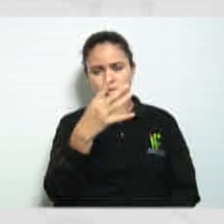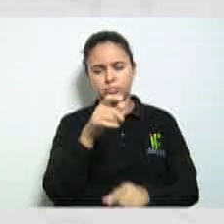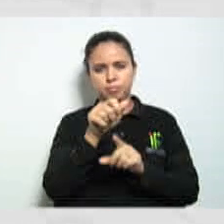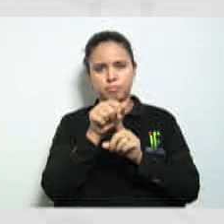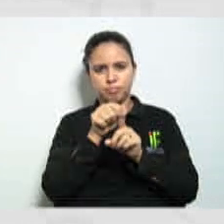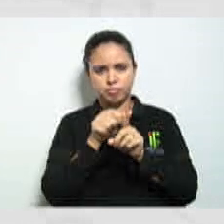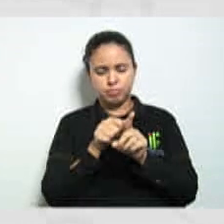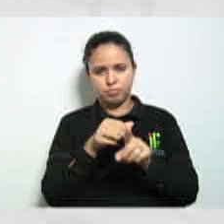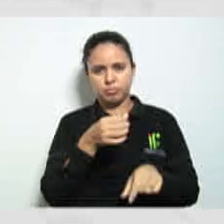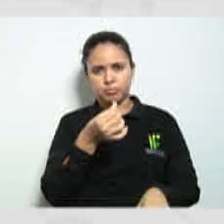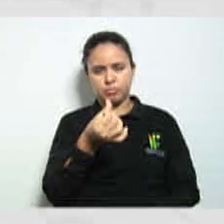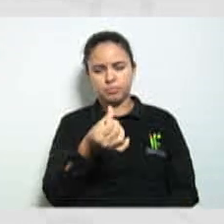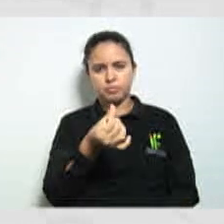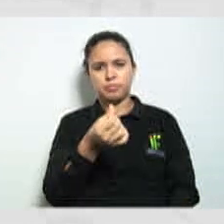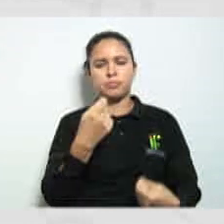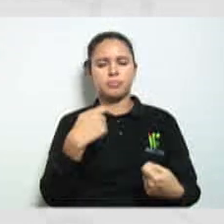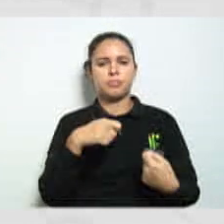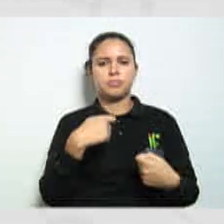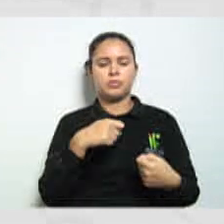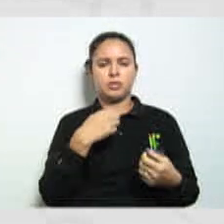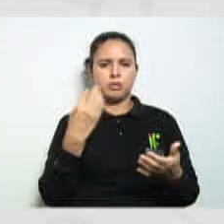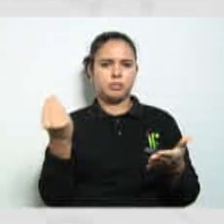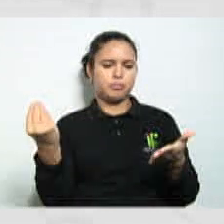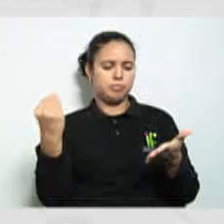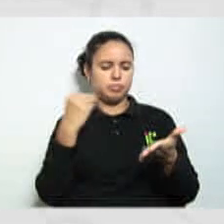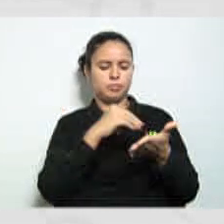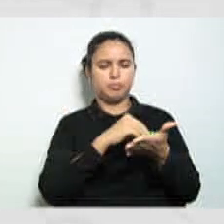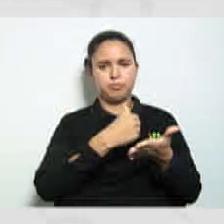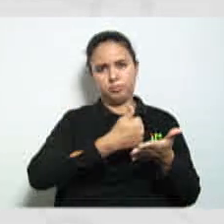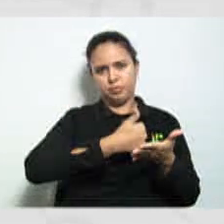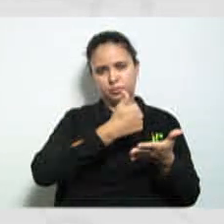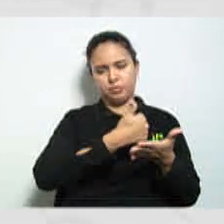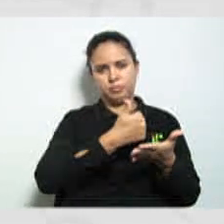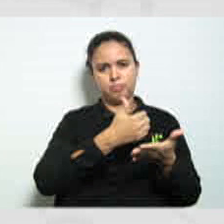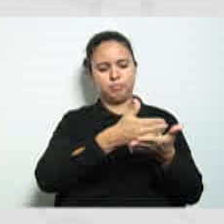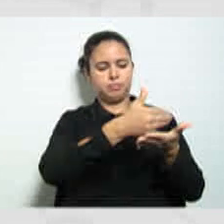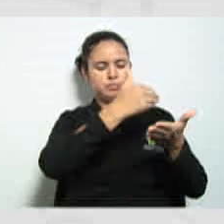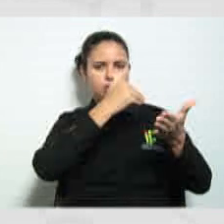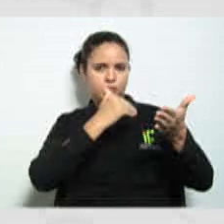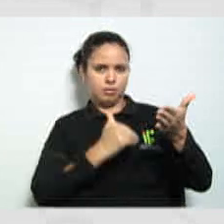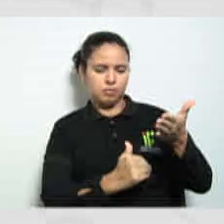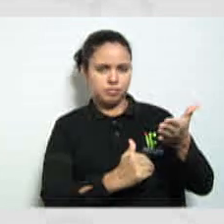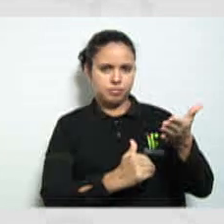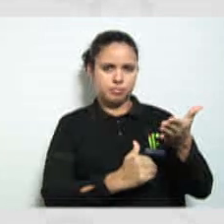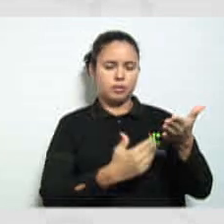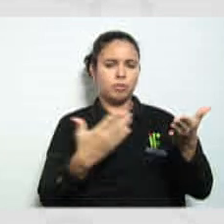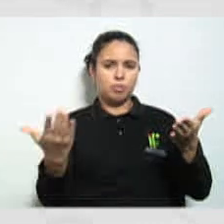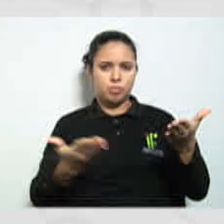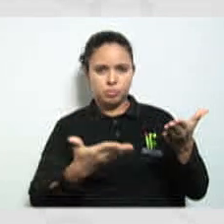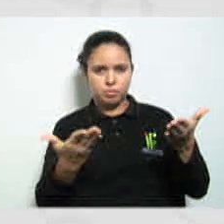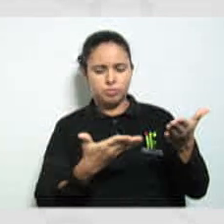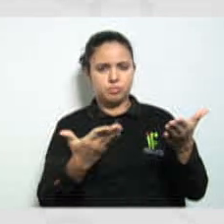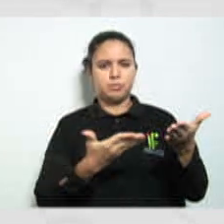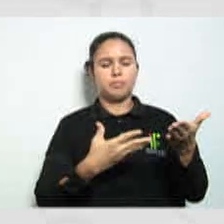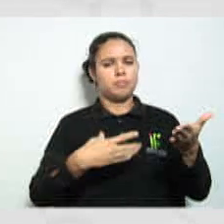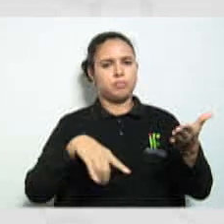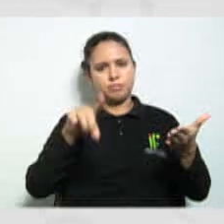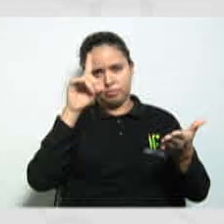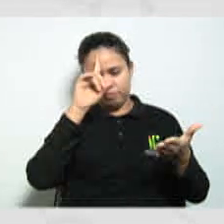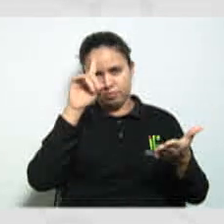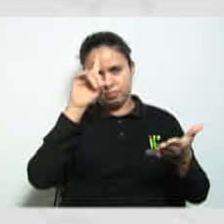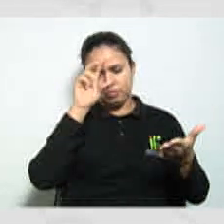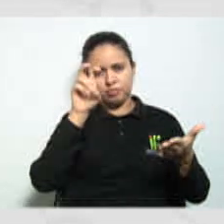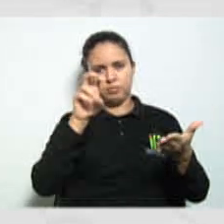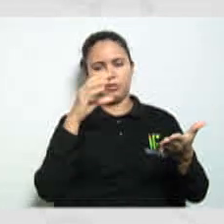4/6 devem ser escriturados primeiro, e os fatos que acontecerem hoje